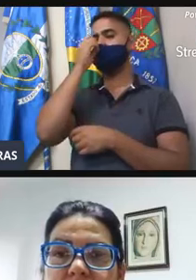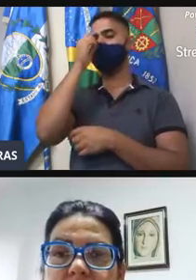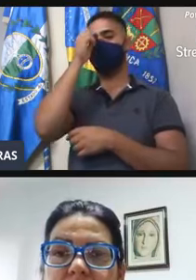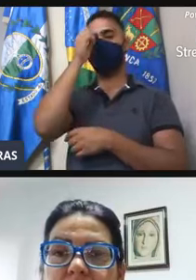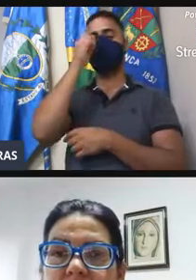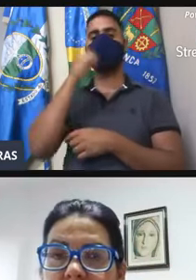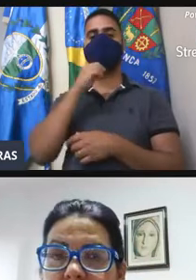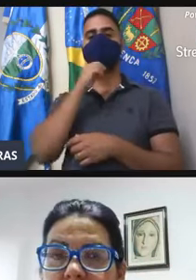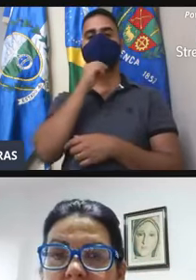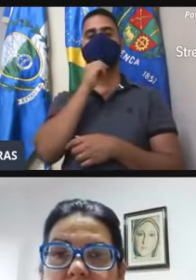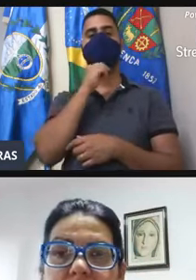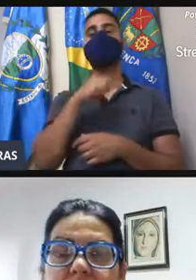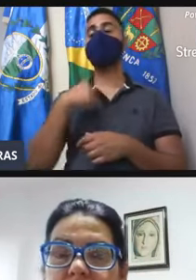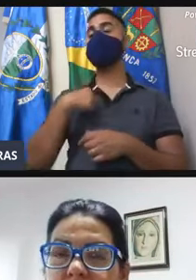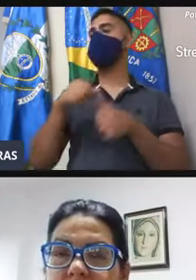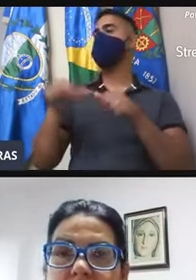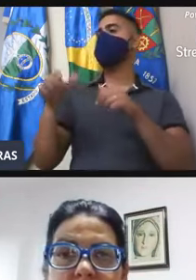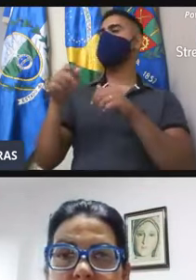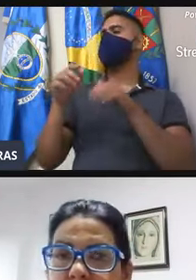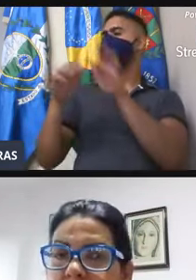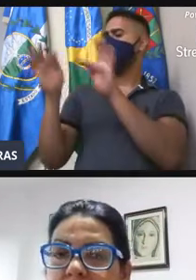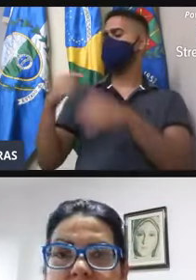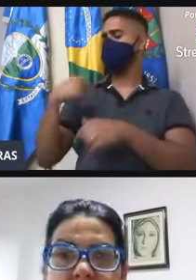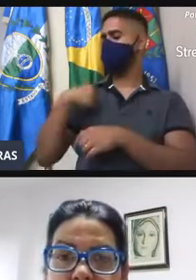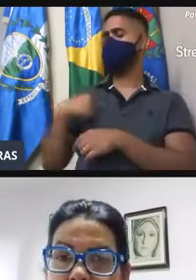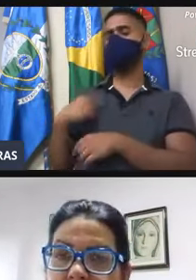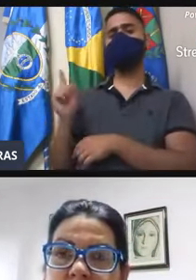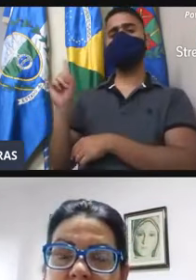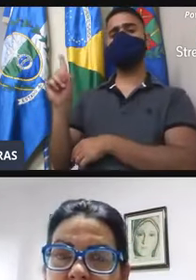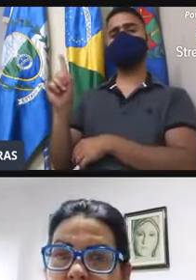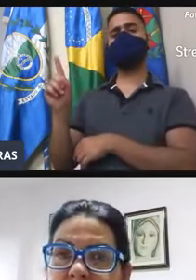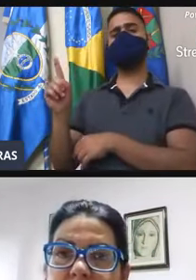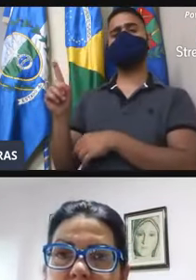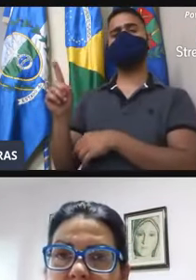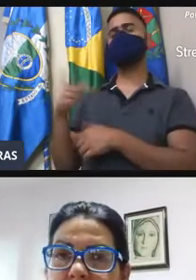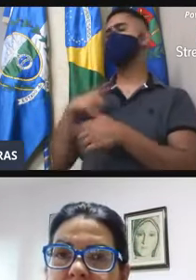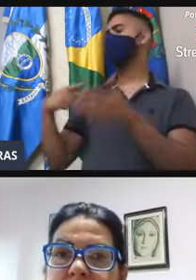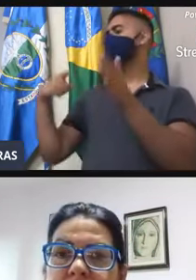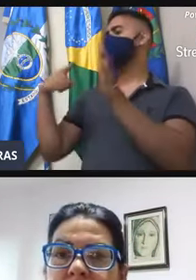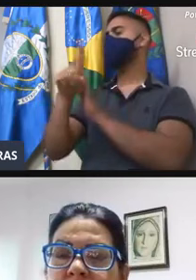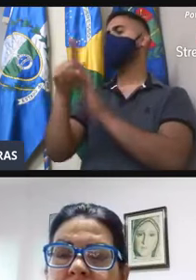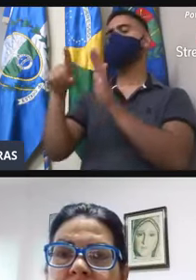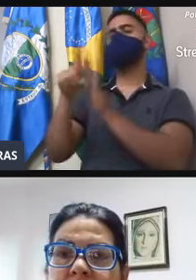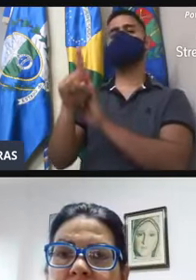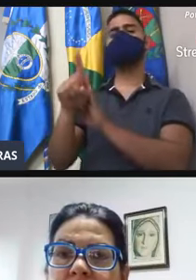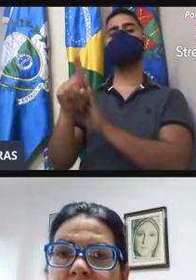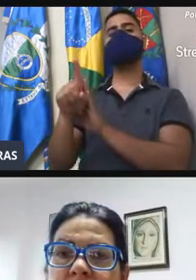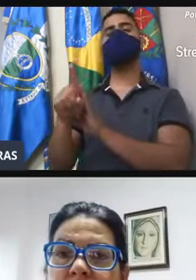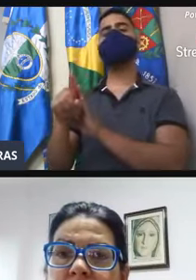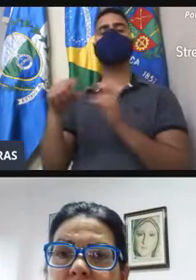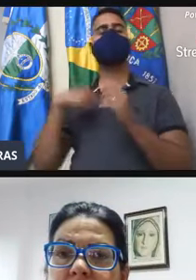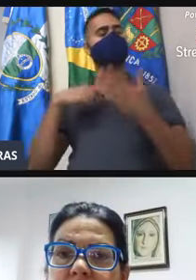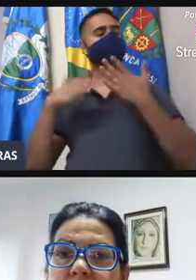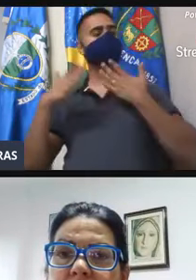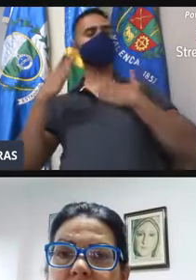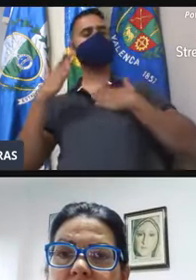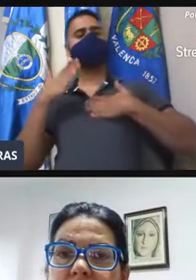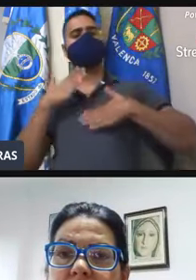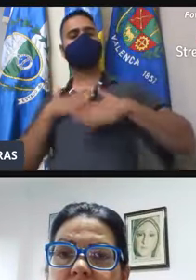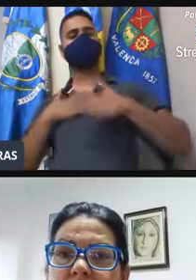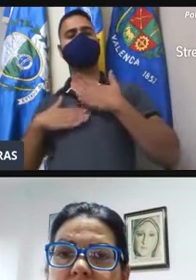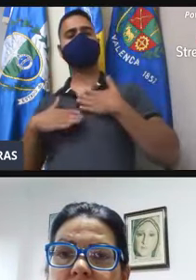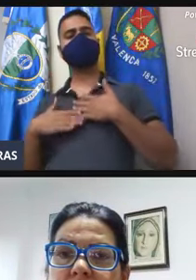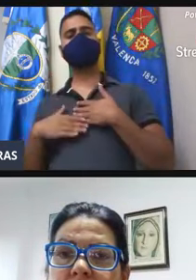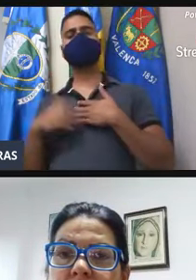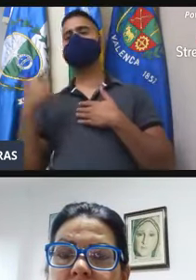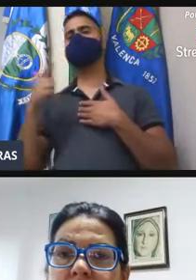feliz de estar aqui, presenciar esse momento aqui, essas interpelações, e você com muita tranquilidade,